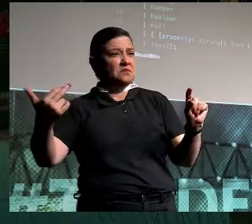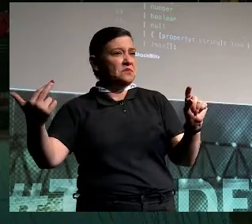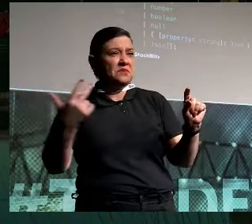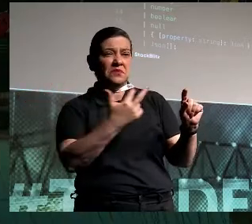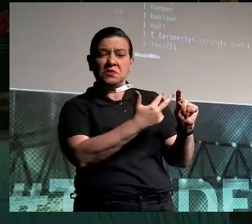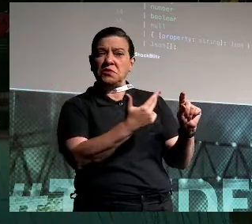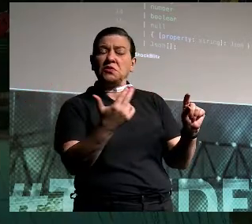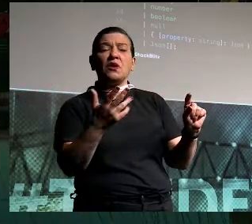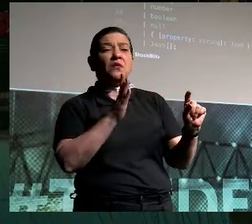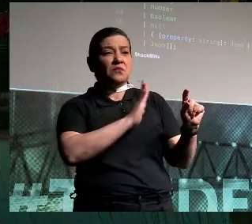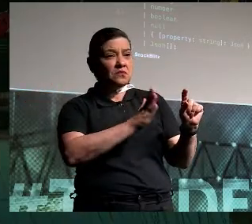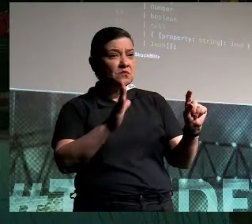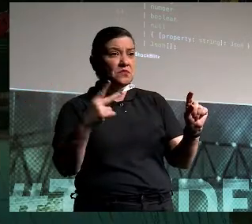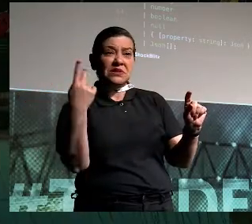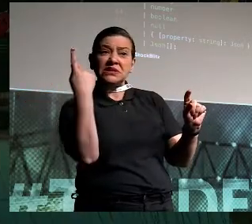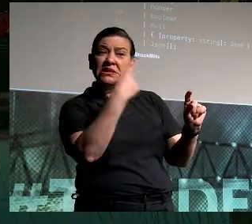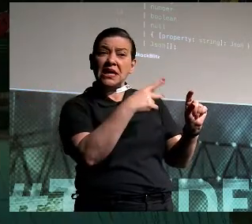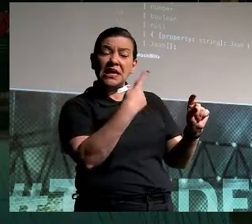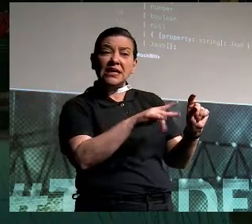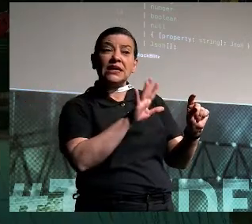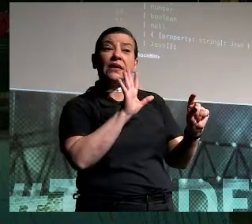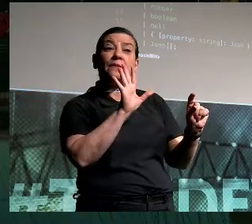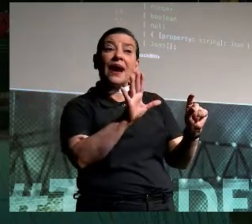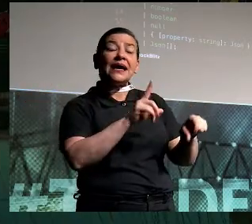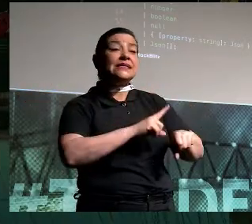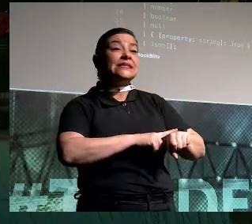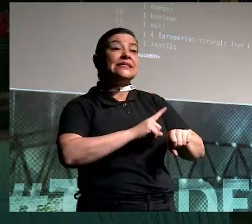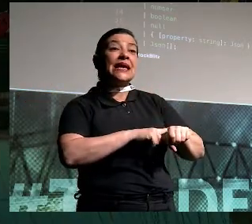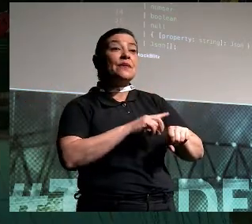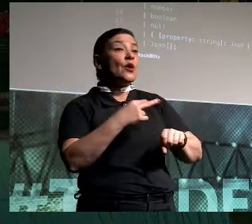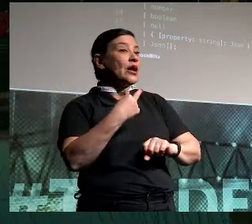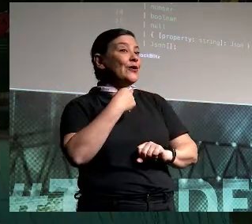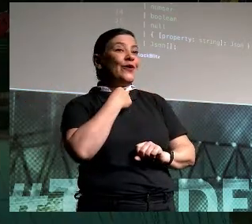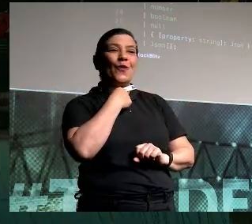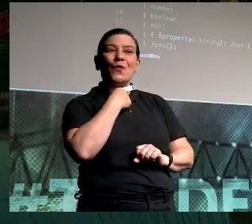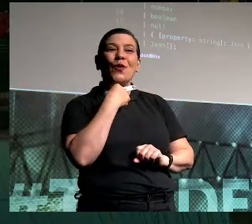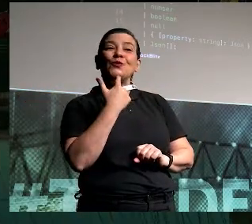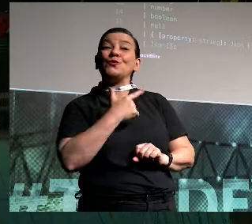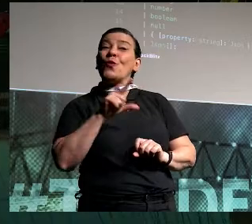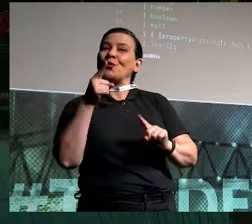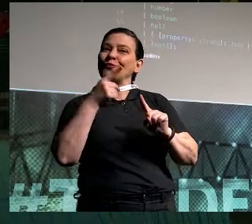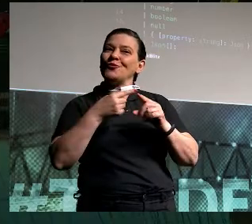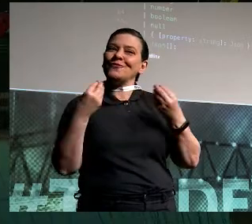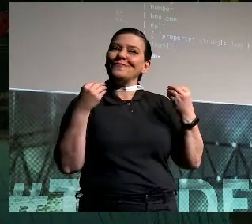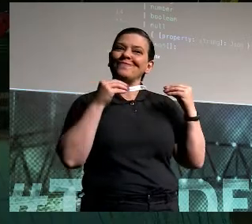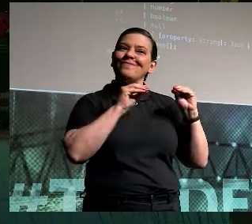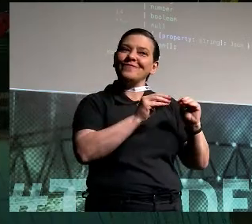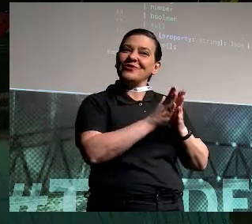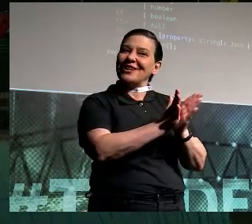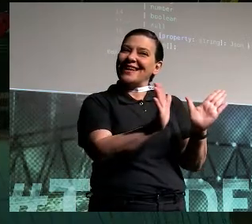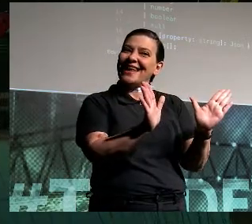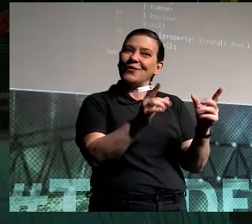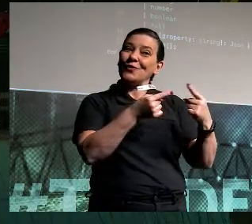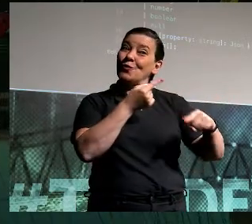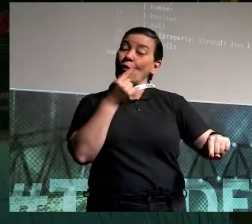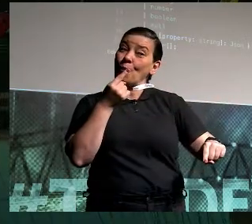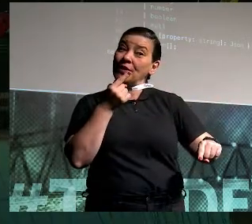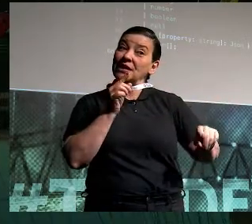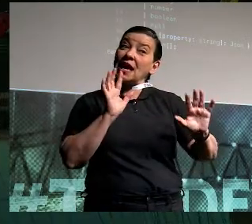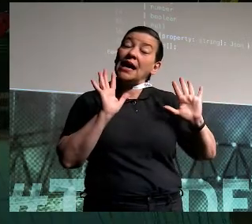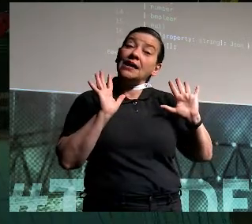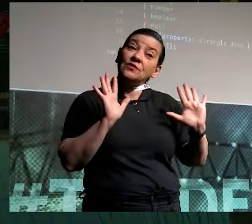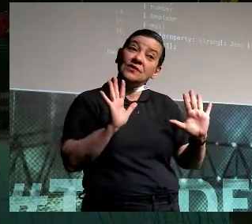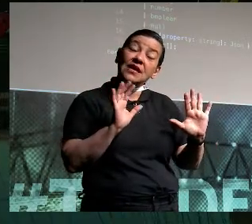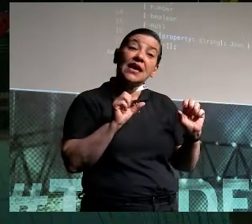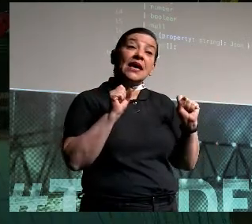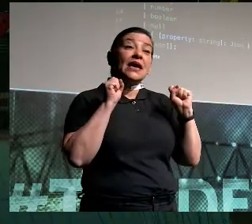array, recursivamente dele mesmo. Só que em nenhum momento eu posso colocar um outro tipo que não seja o tipo genérico para ele, a não ser que eu passe,